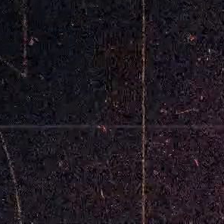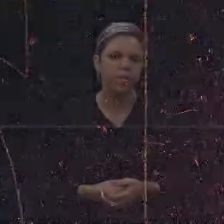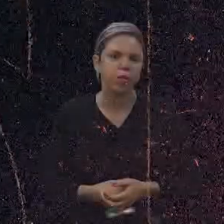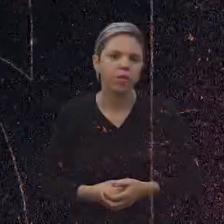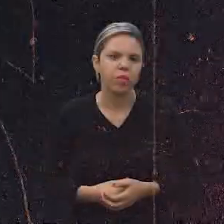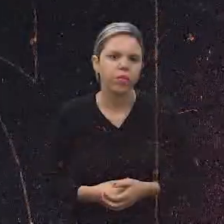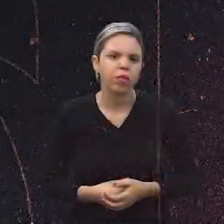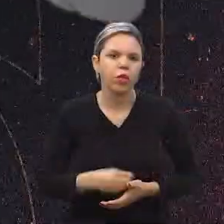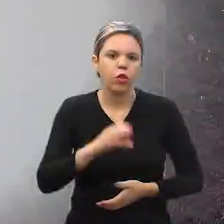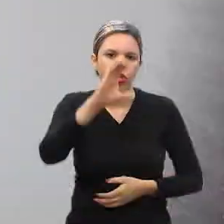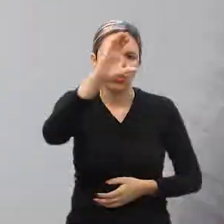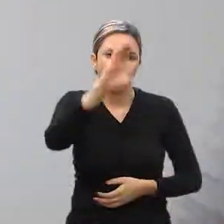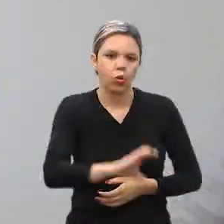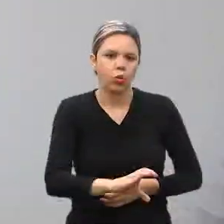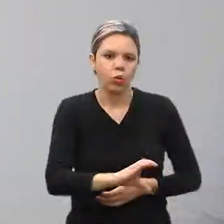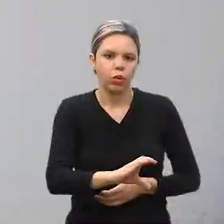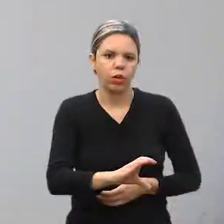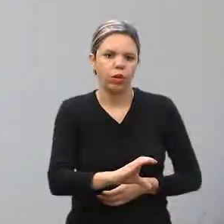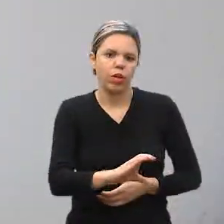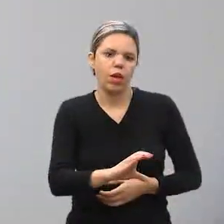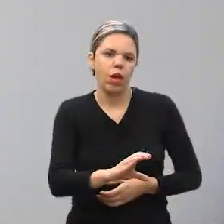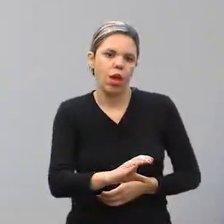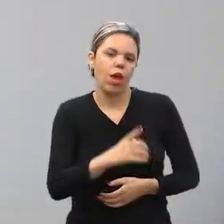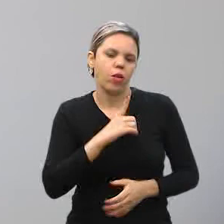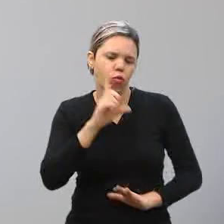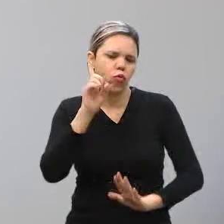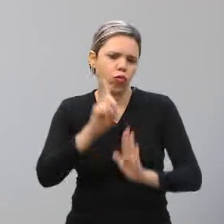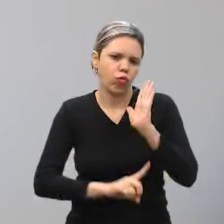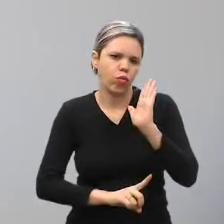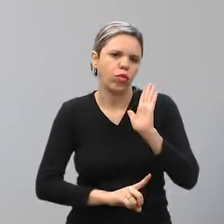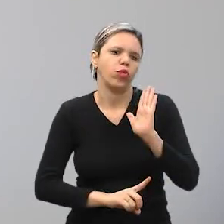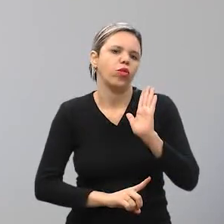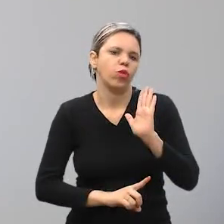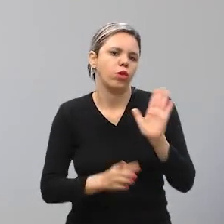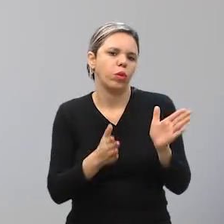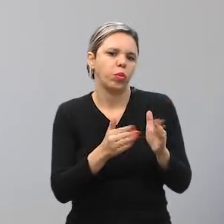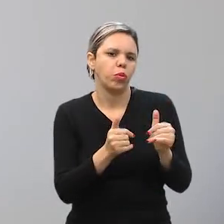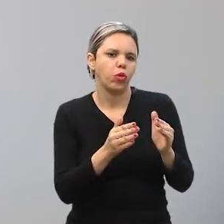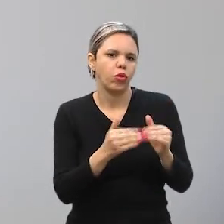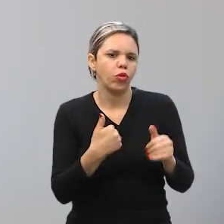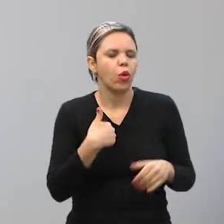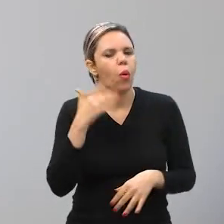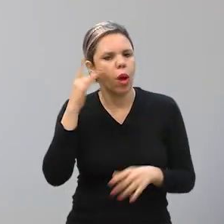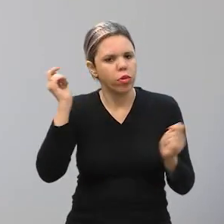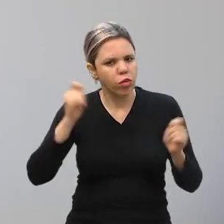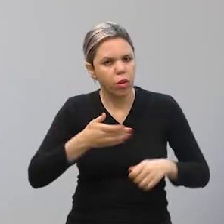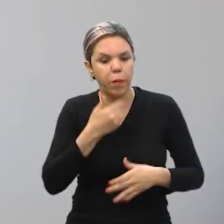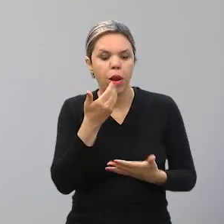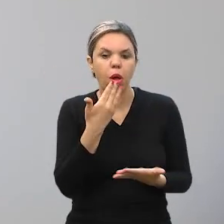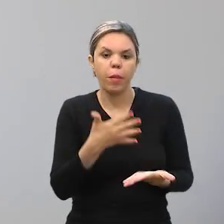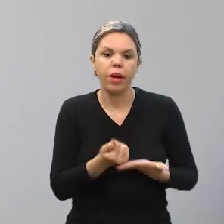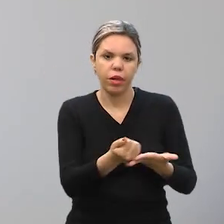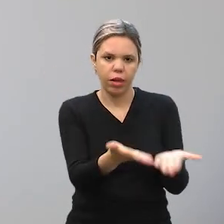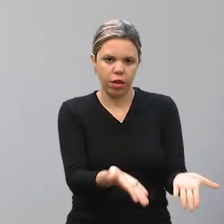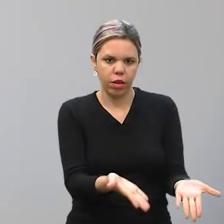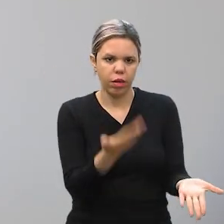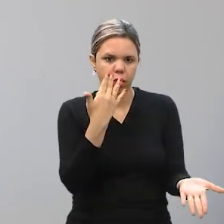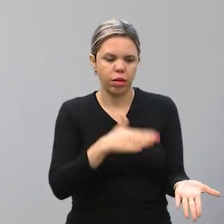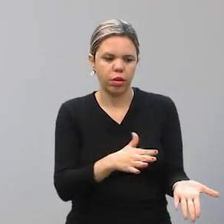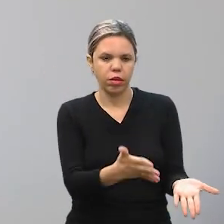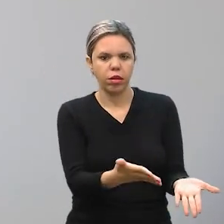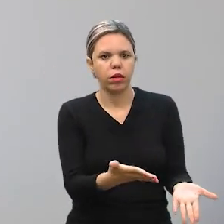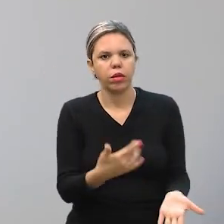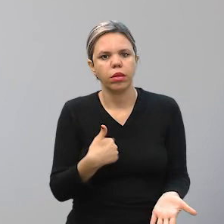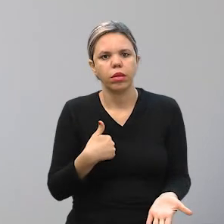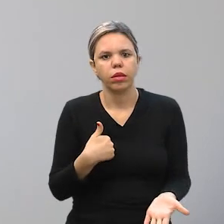Como cidadão, eu tenho direito a pedir aquilo que eu acho que é melhor para a criança.